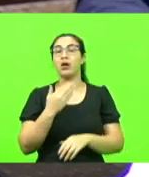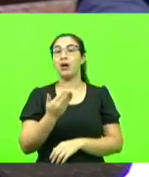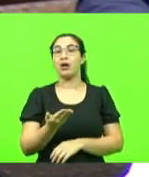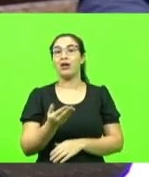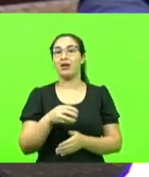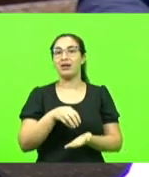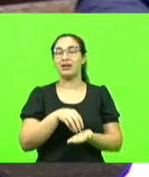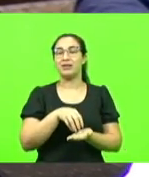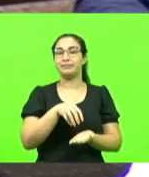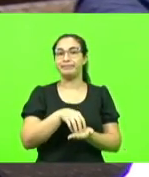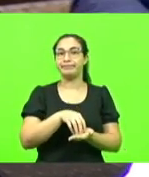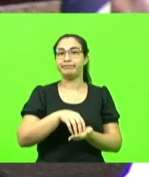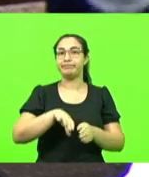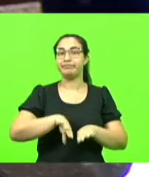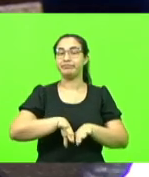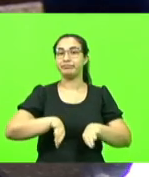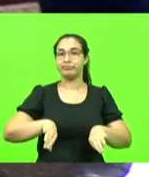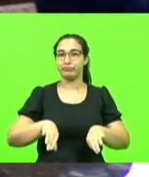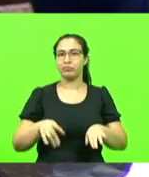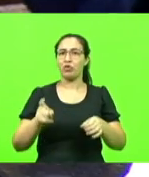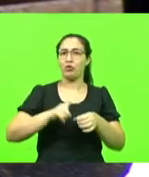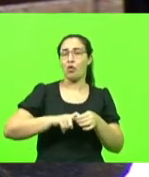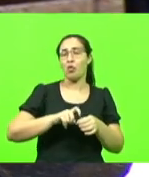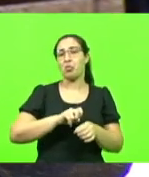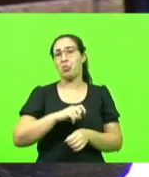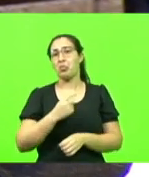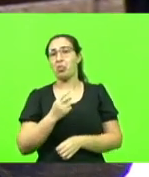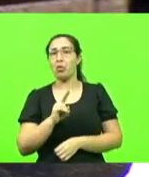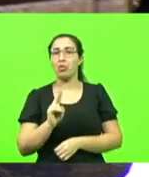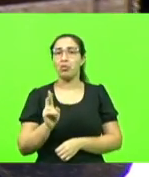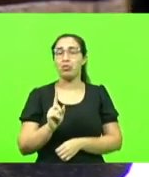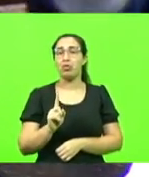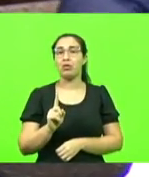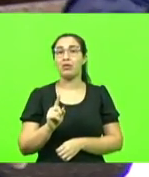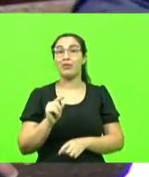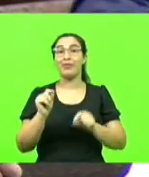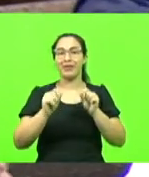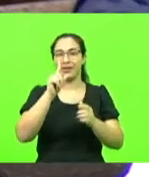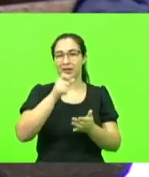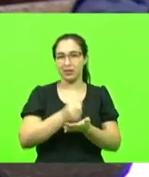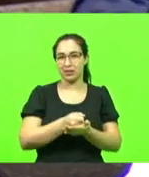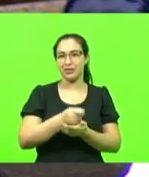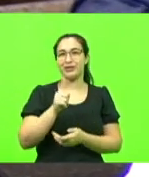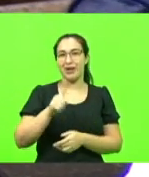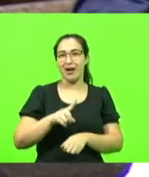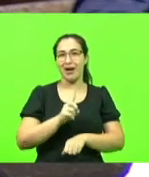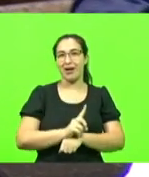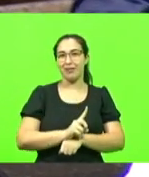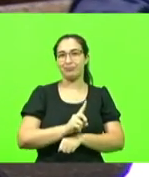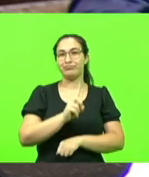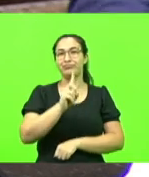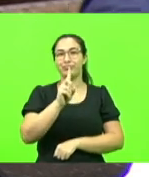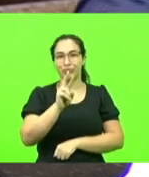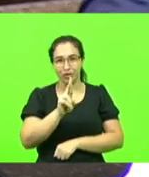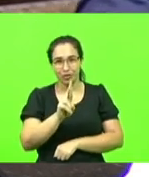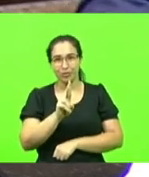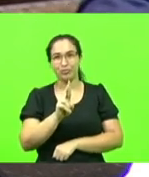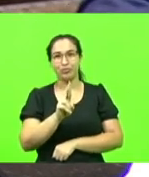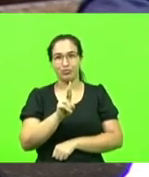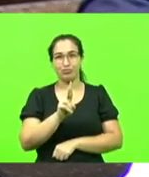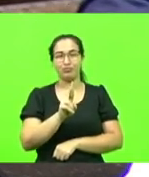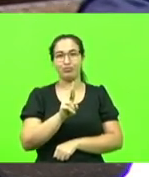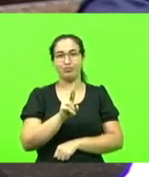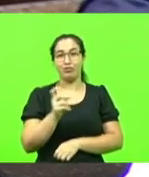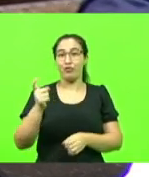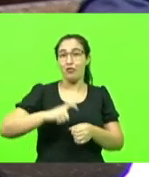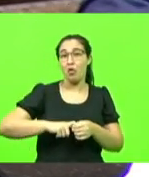a decisão para o retorno ou não. Hoje, cabe aos diretores de centro decidirem se retornam ou não